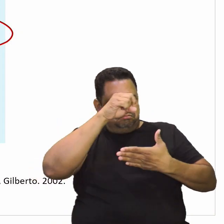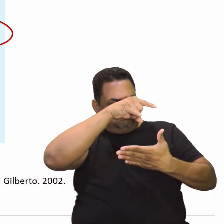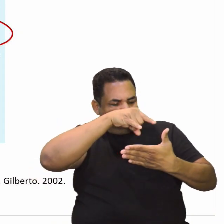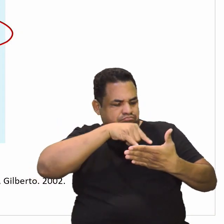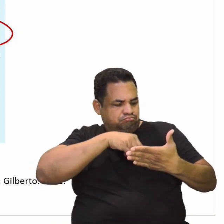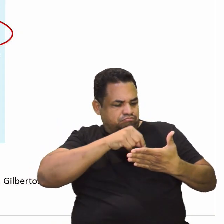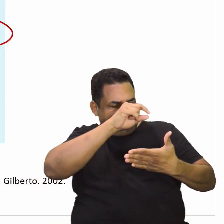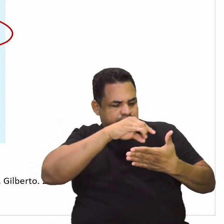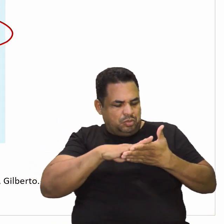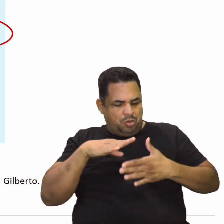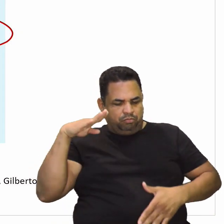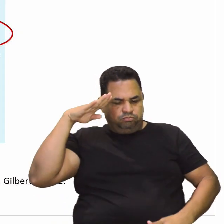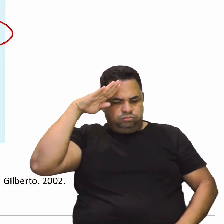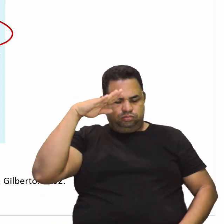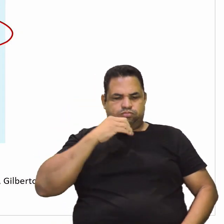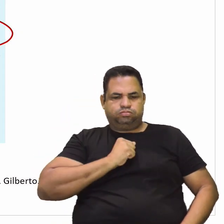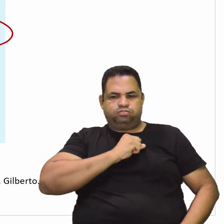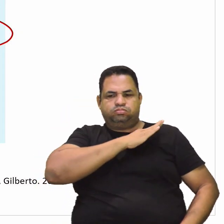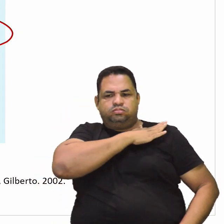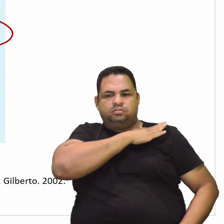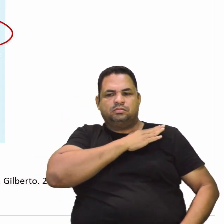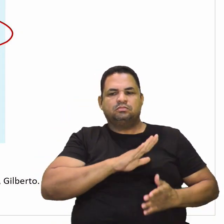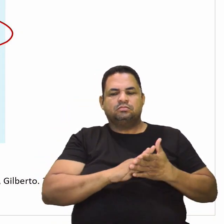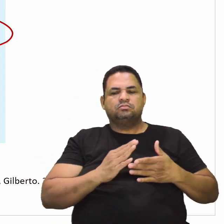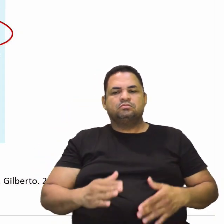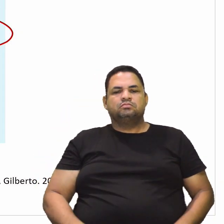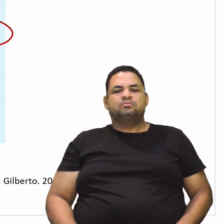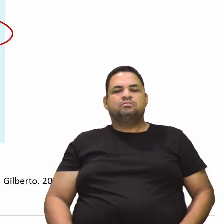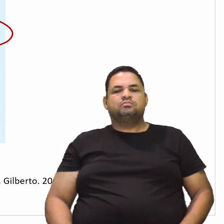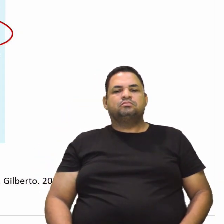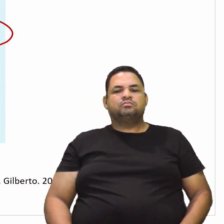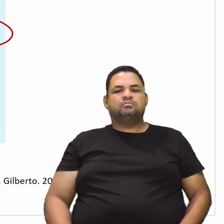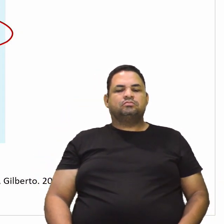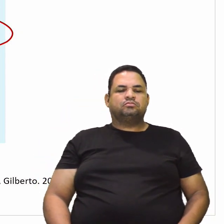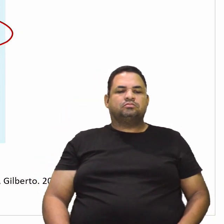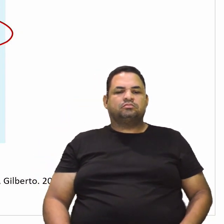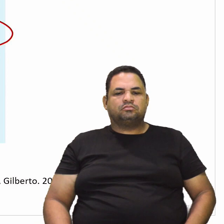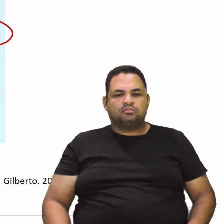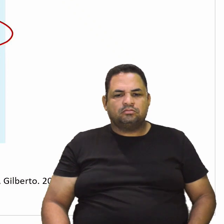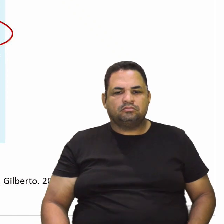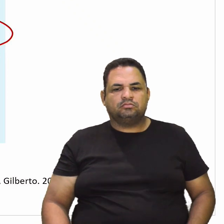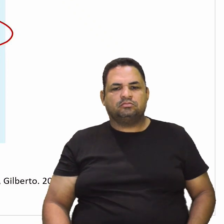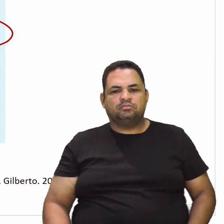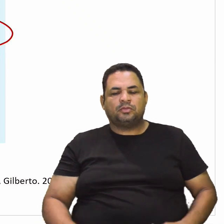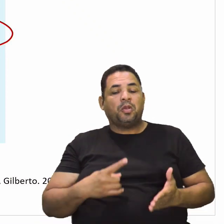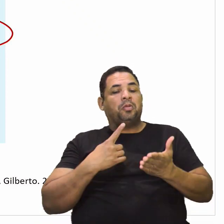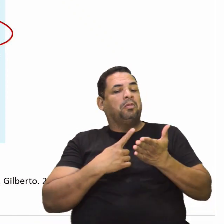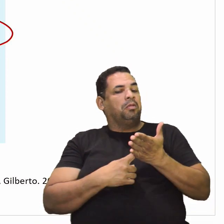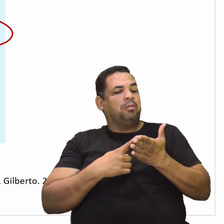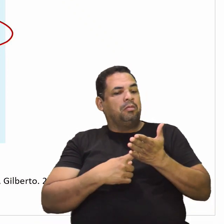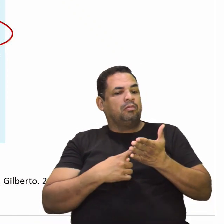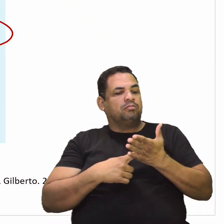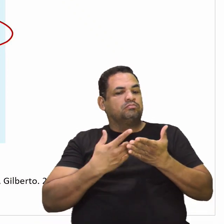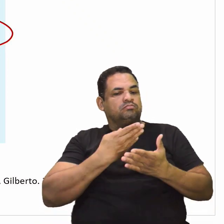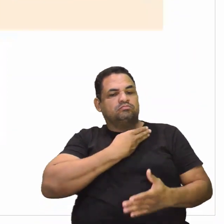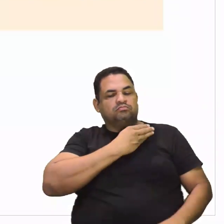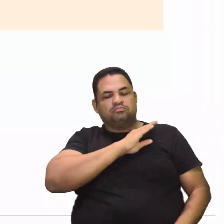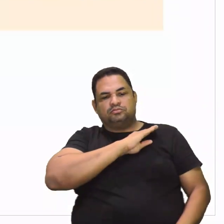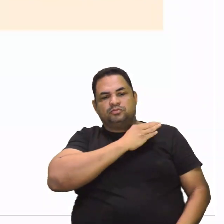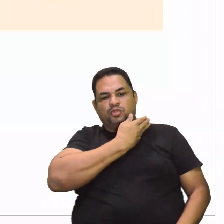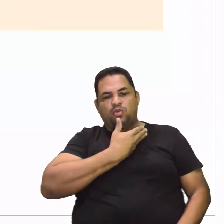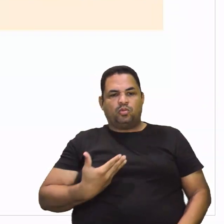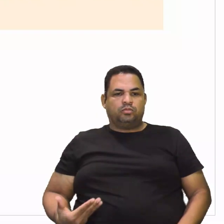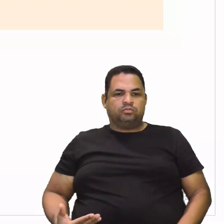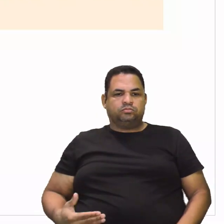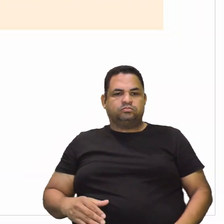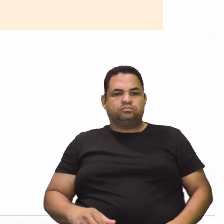o exército, a guarda, né? Por meio de um acordo com o governo de